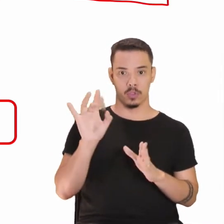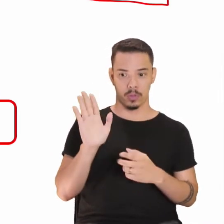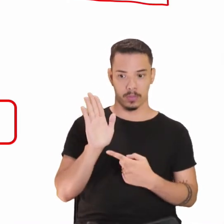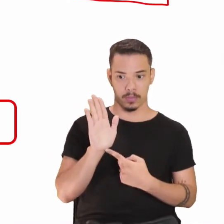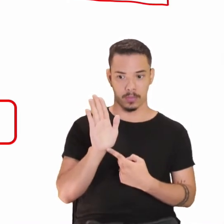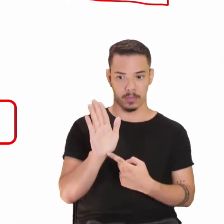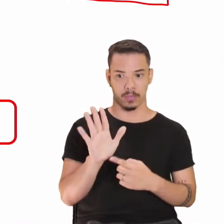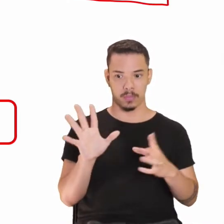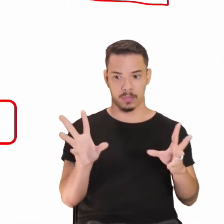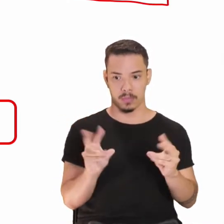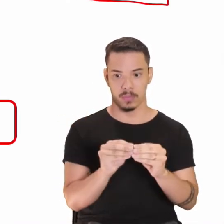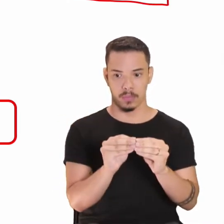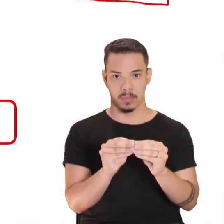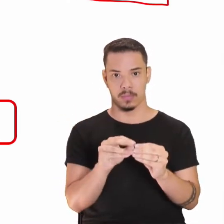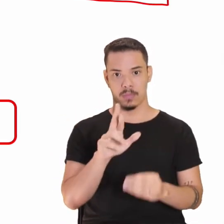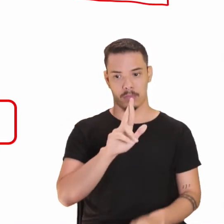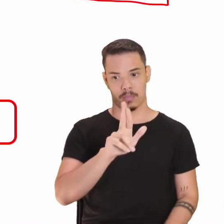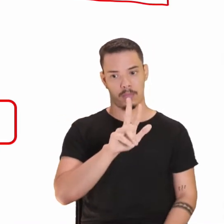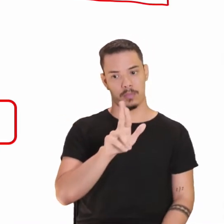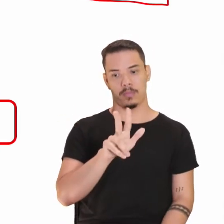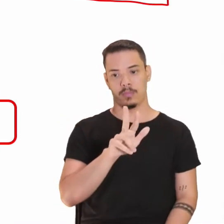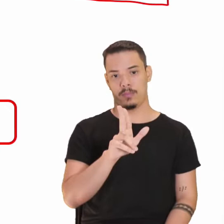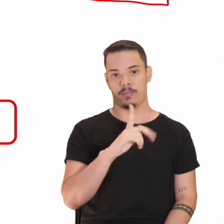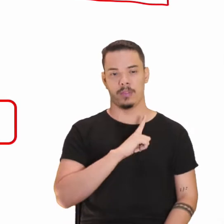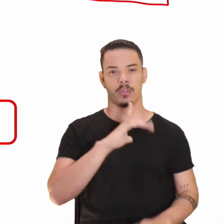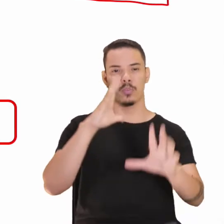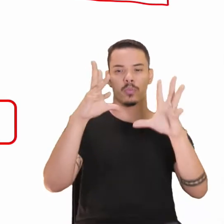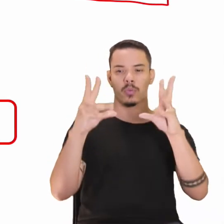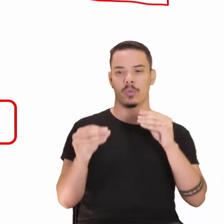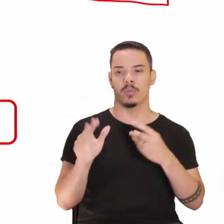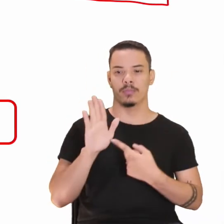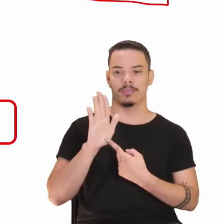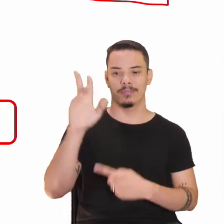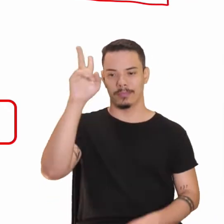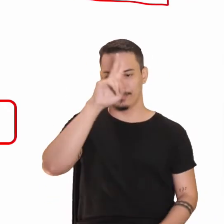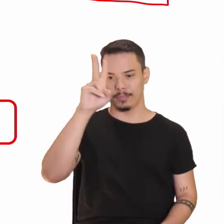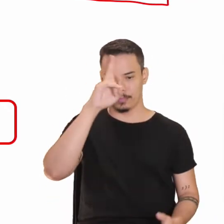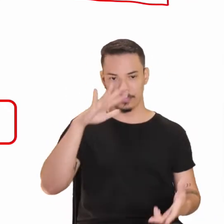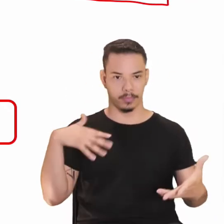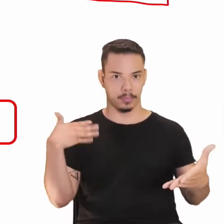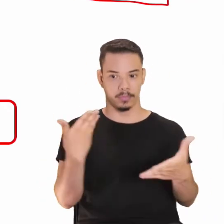e desfecho? Não, né? Temos toda uma encenação de uma história com